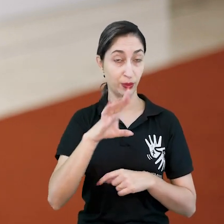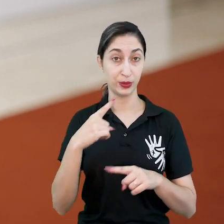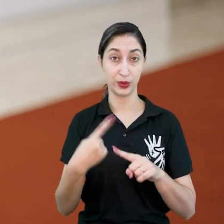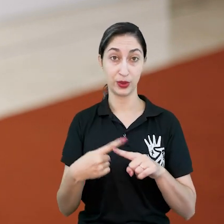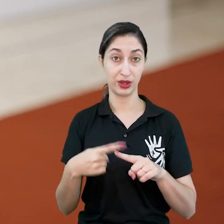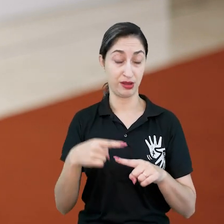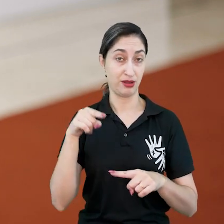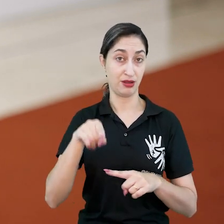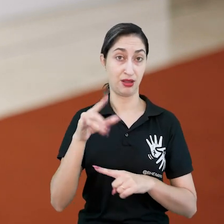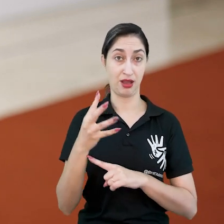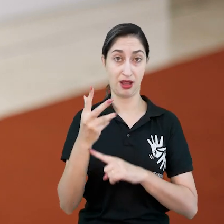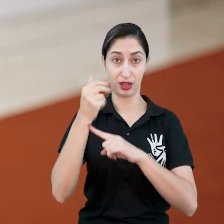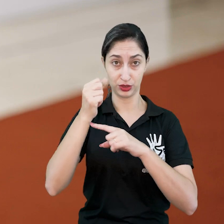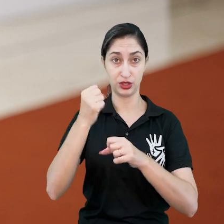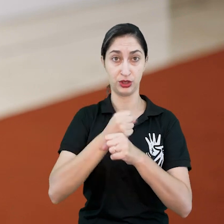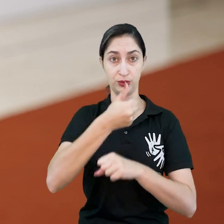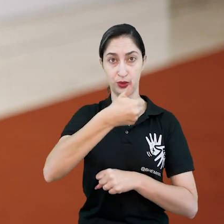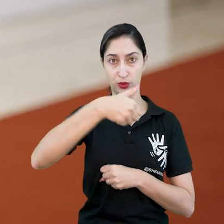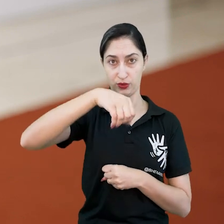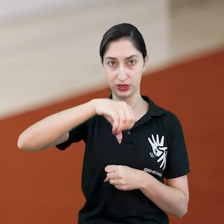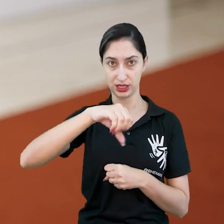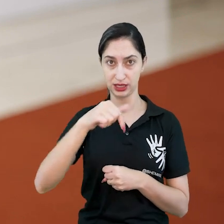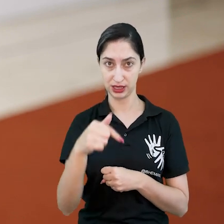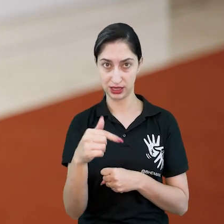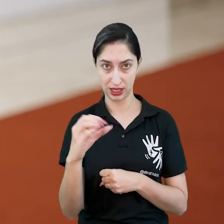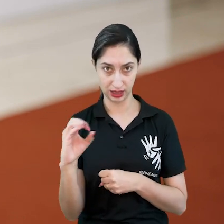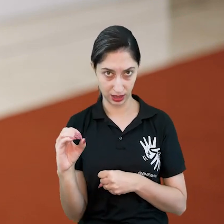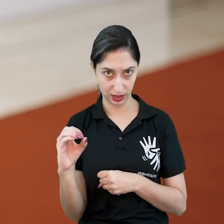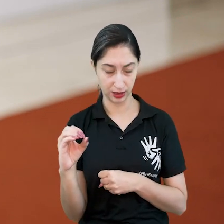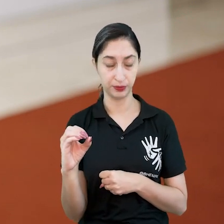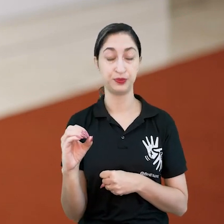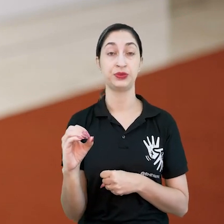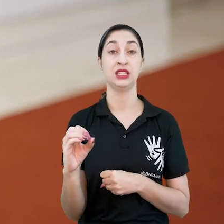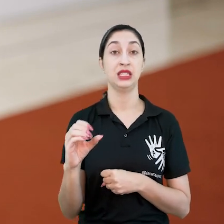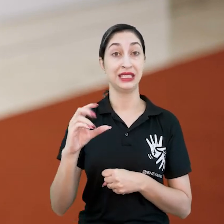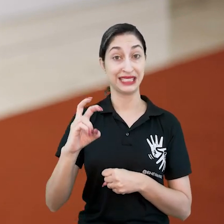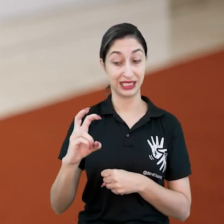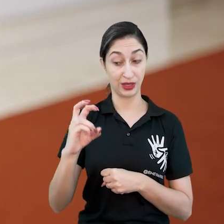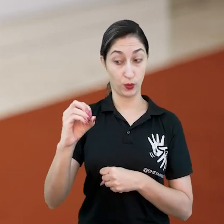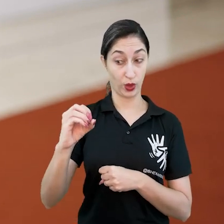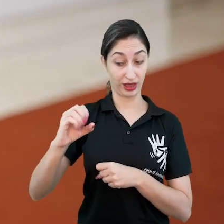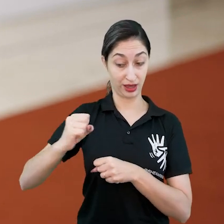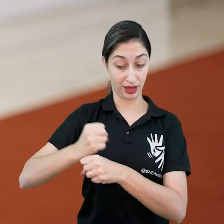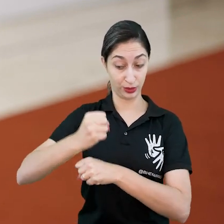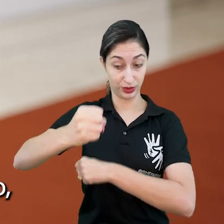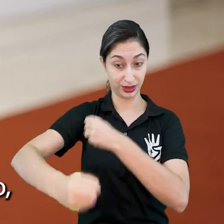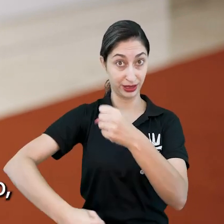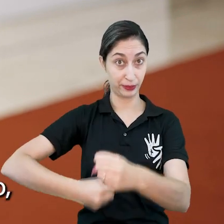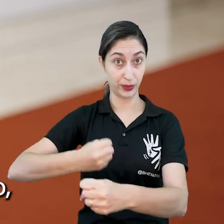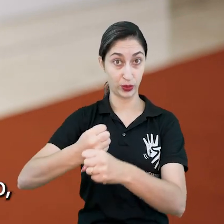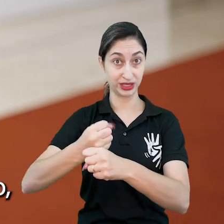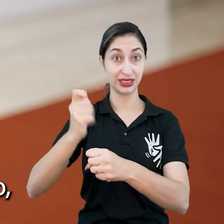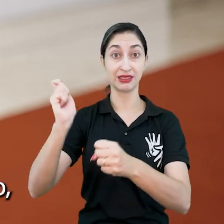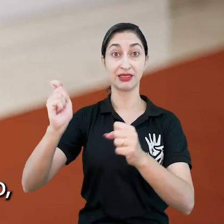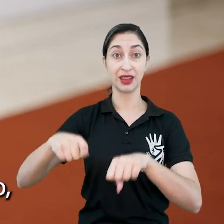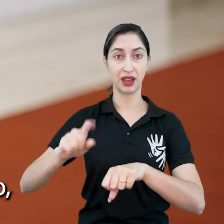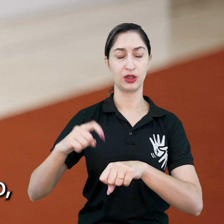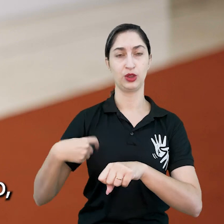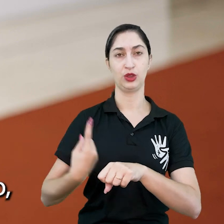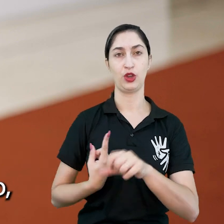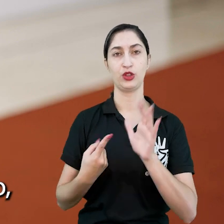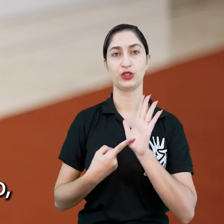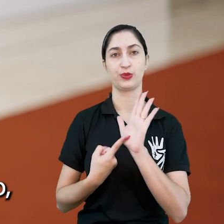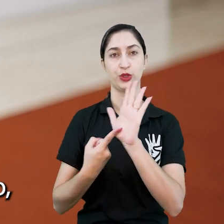fundamental, porque é uma obra dos anos 70 que, 50 anos depois, está sendo possível de